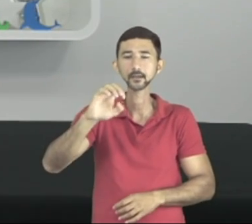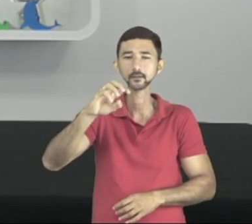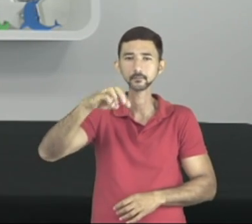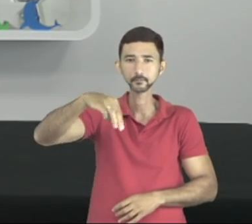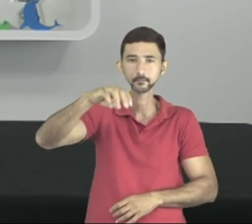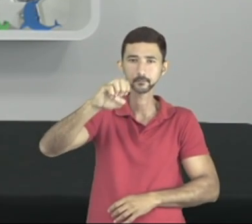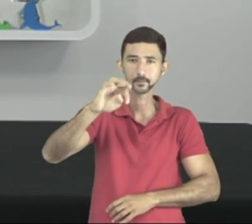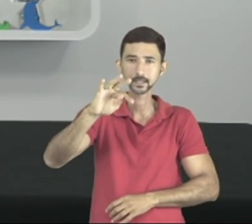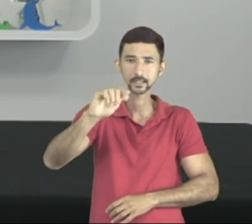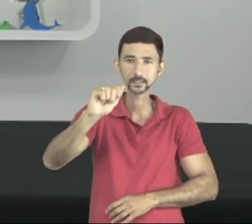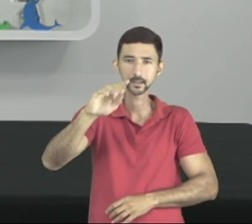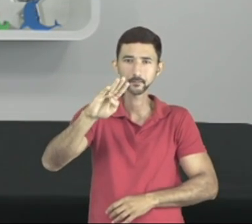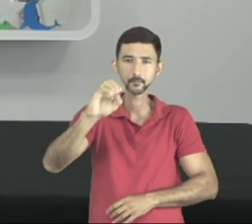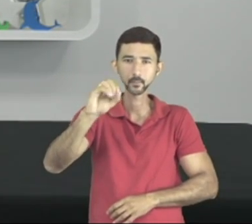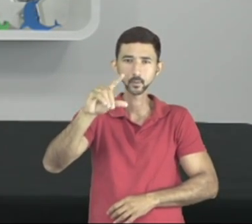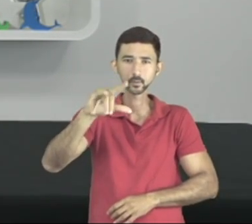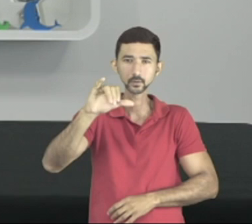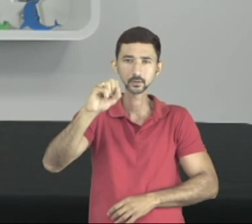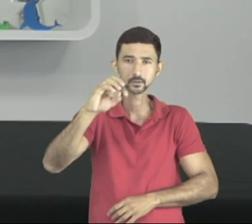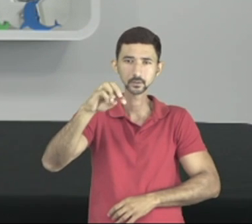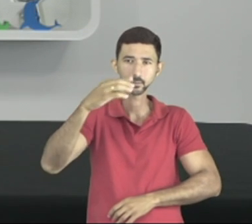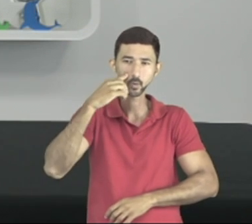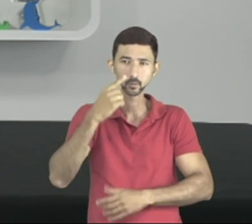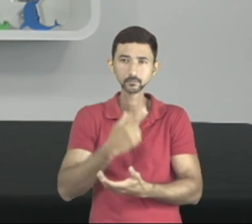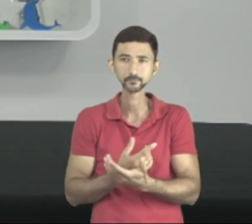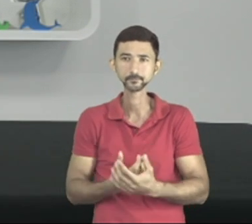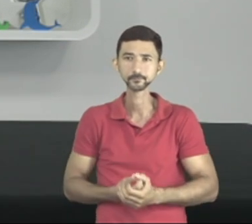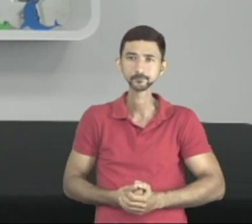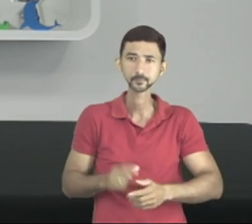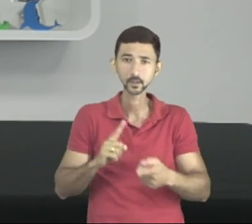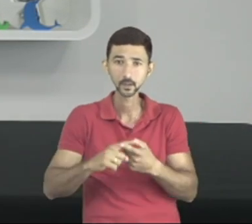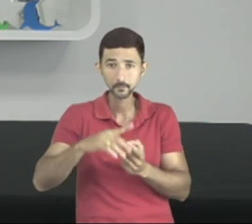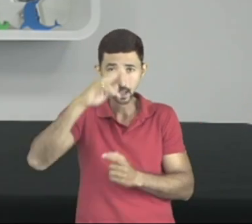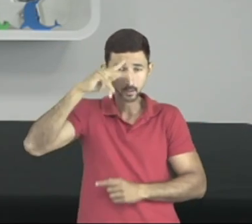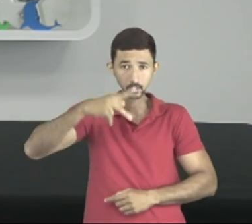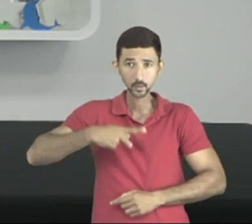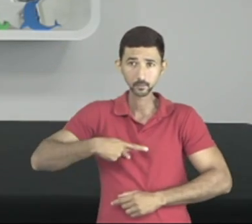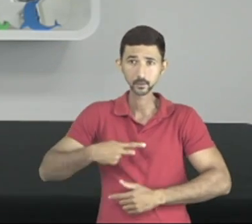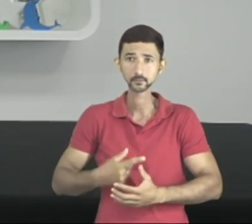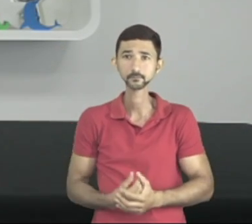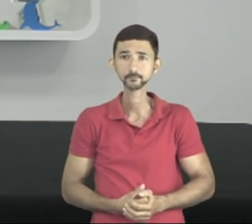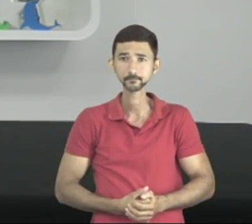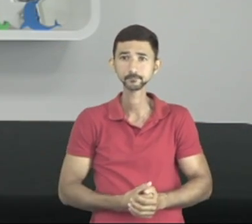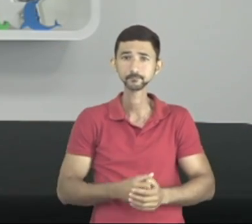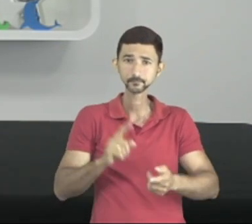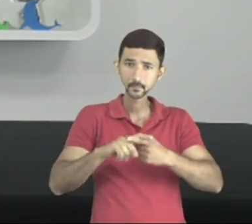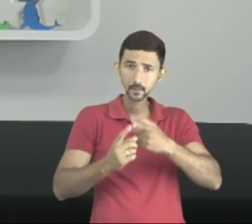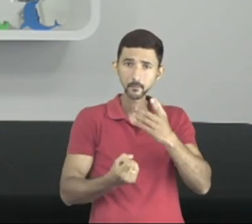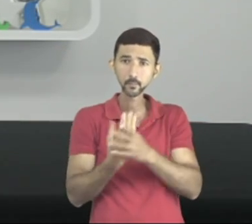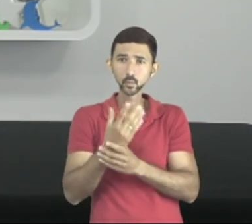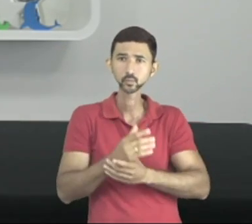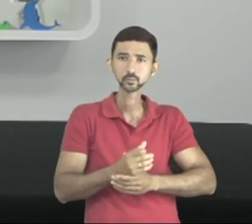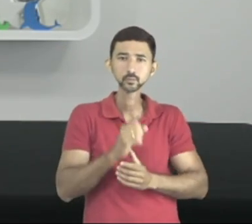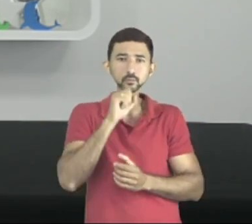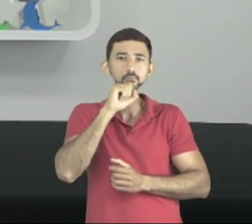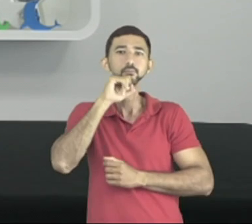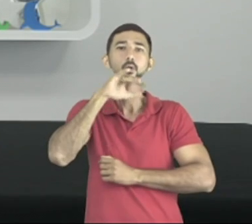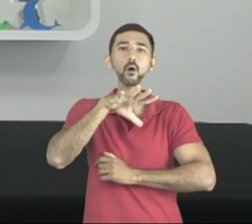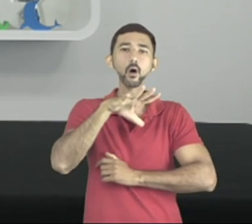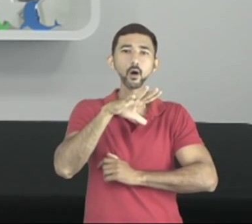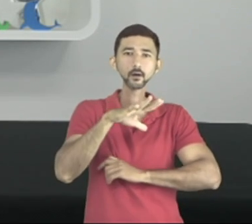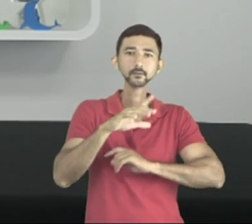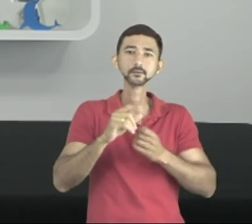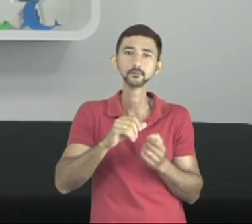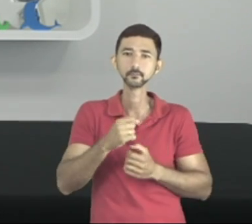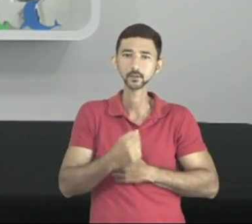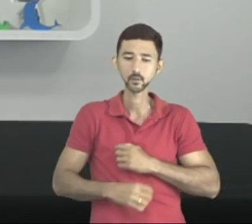agora produzindo gás inflamável, mas a gente também produz gás, né? E quando a gente arrota, é o gás que a